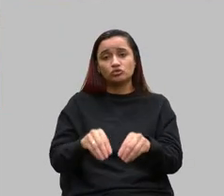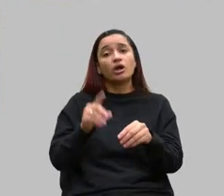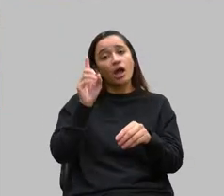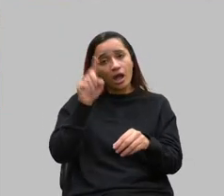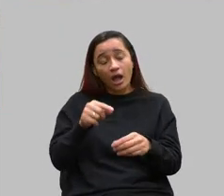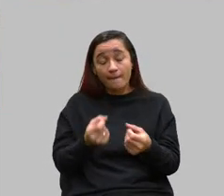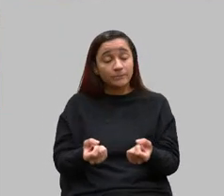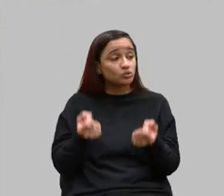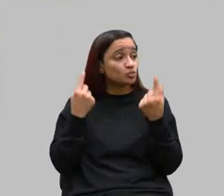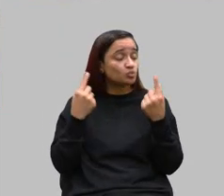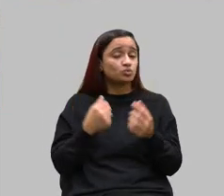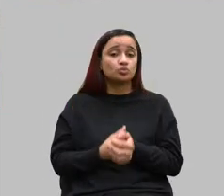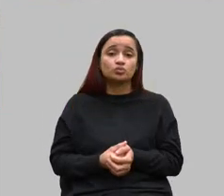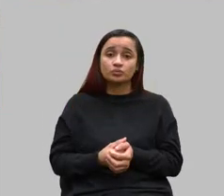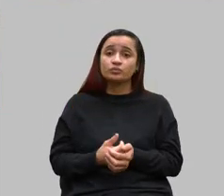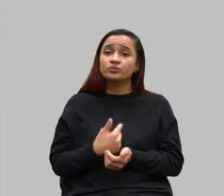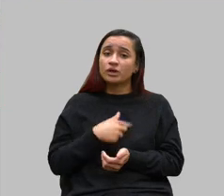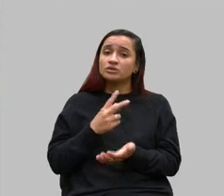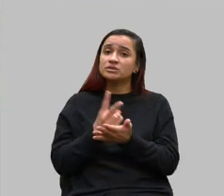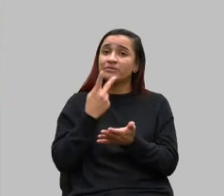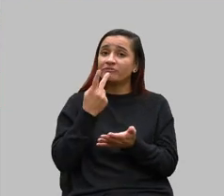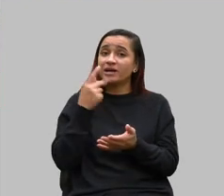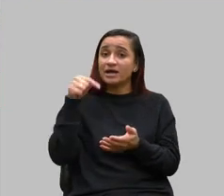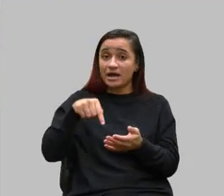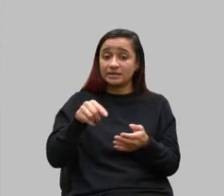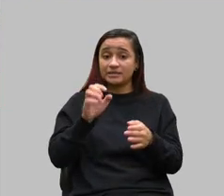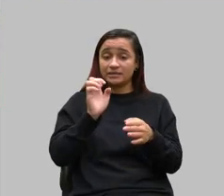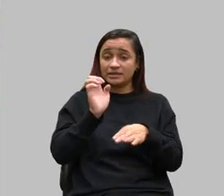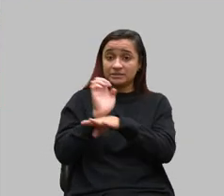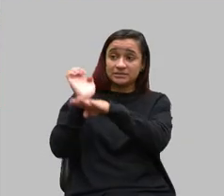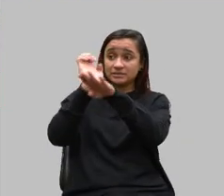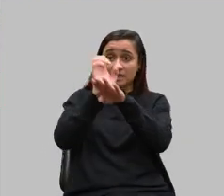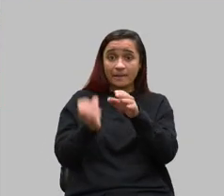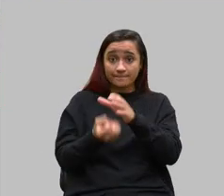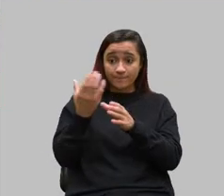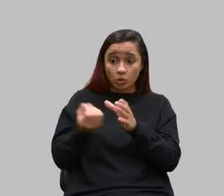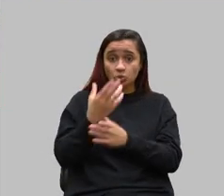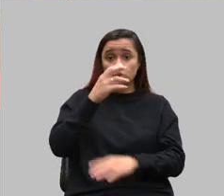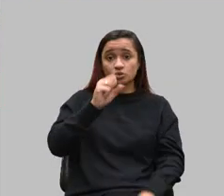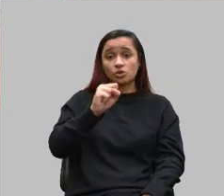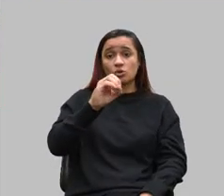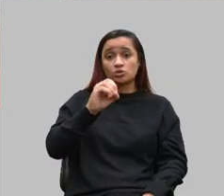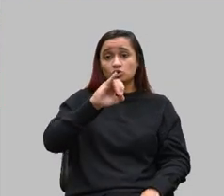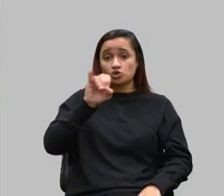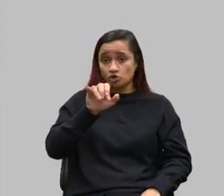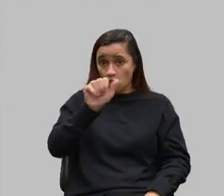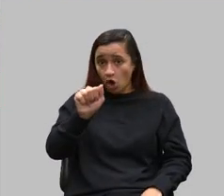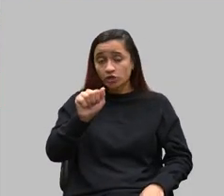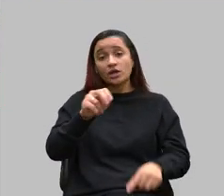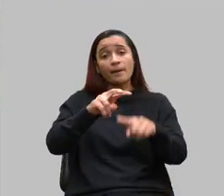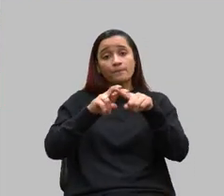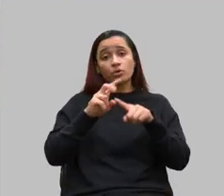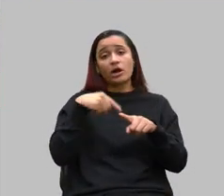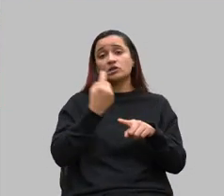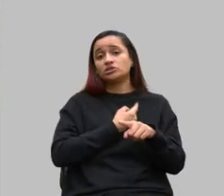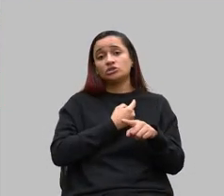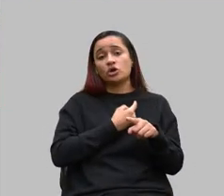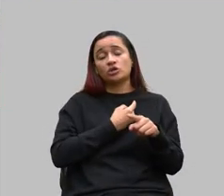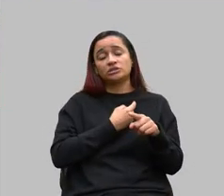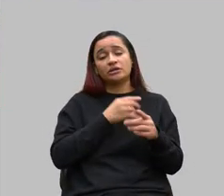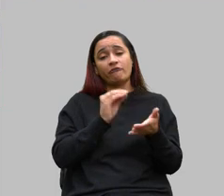que os Estados Unidos produzem soja hoje por conta da nossa ineficiência logista porque a nossa produtividade é